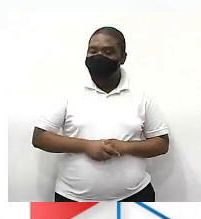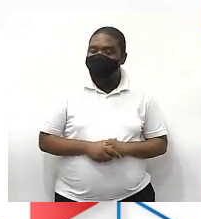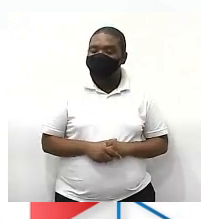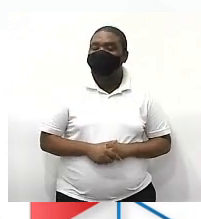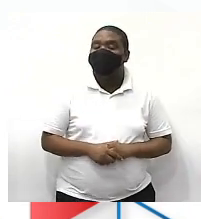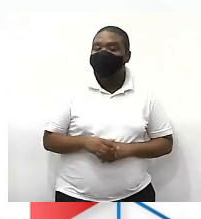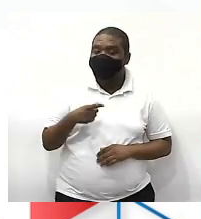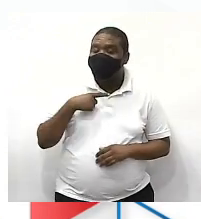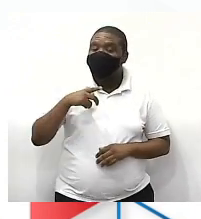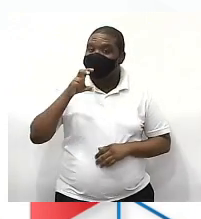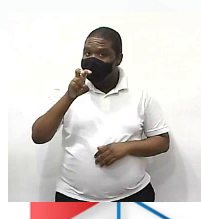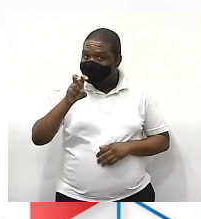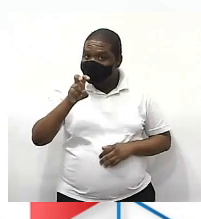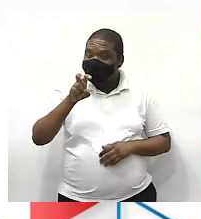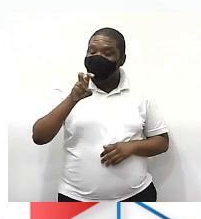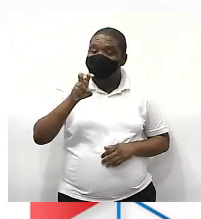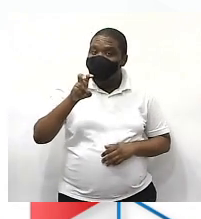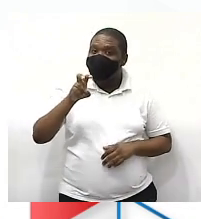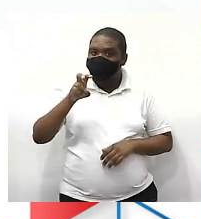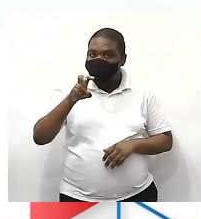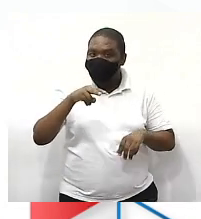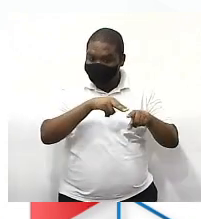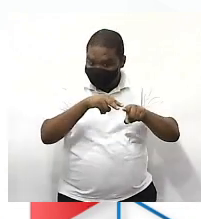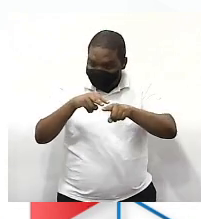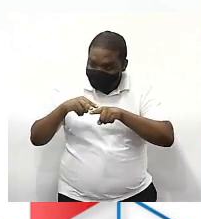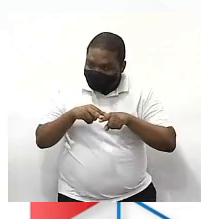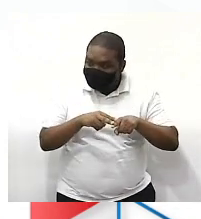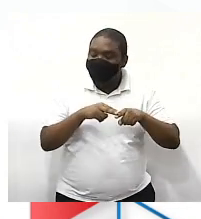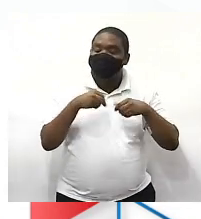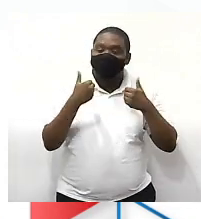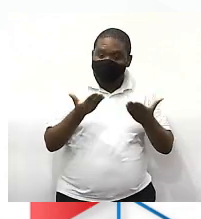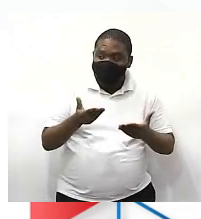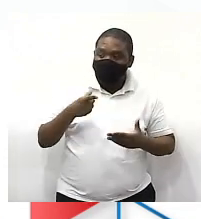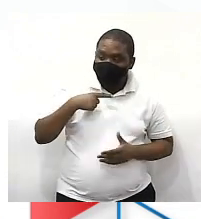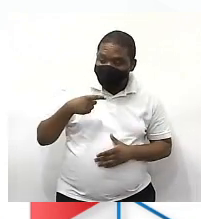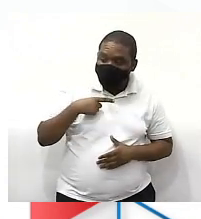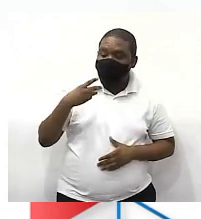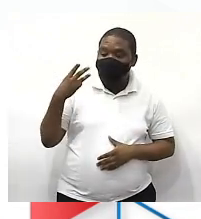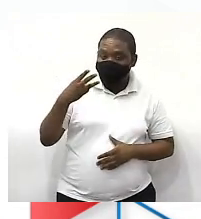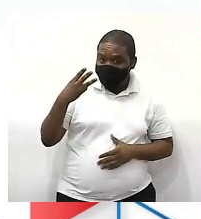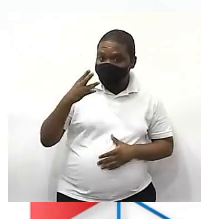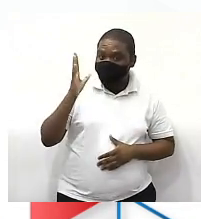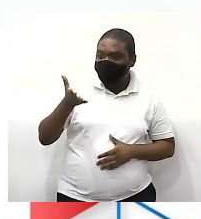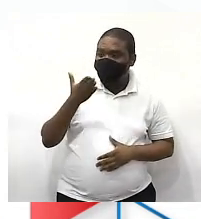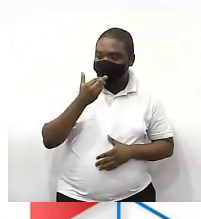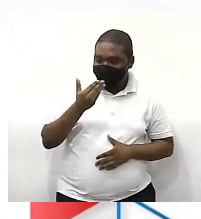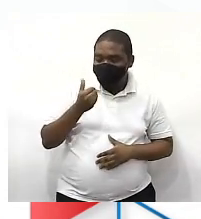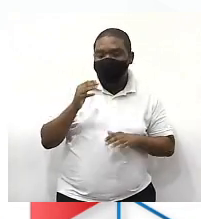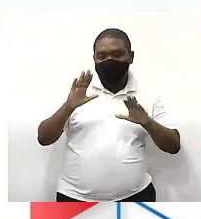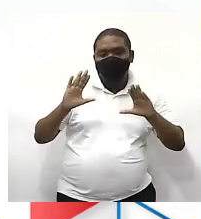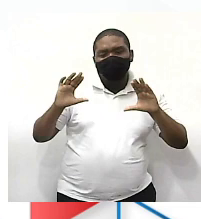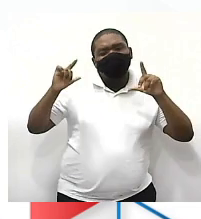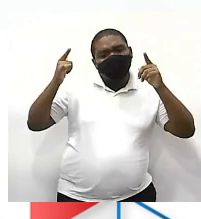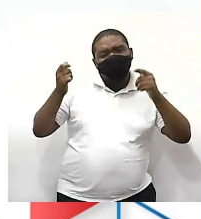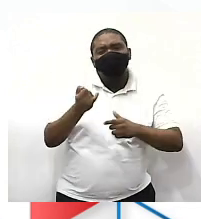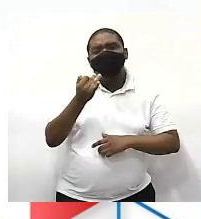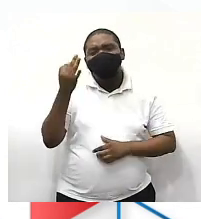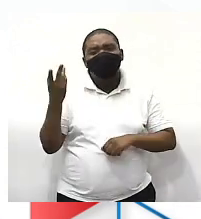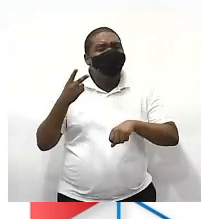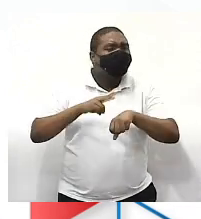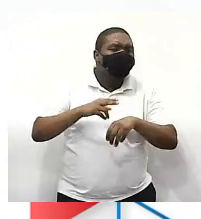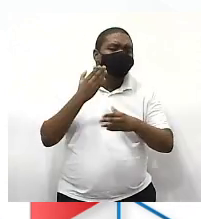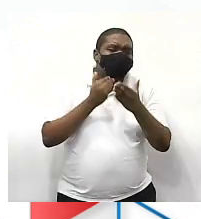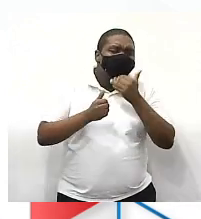5 pedaços, na verdade, que sobraram, e eu tenho 3 que foram comidos. É claro, quantos pedaços Joana e Arthur